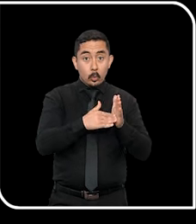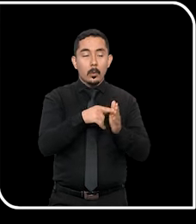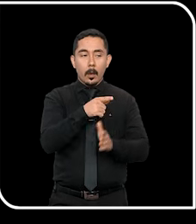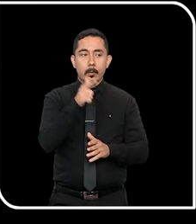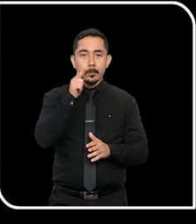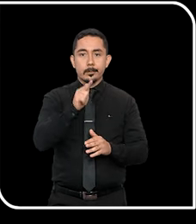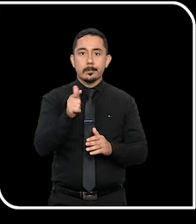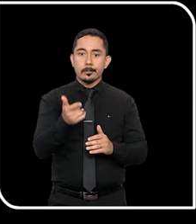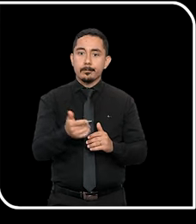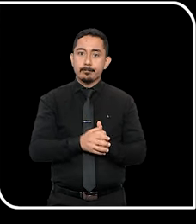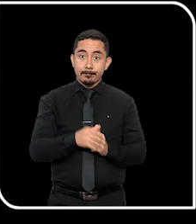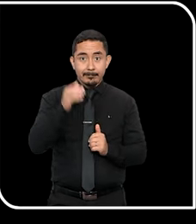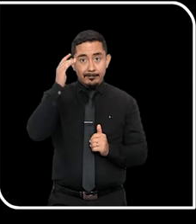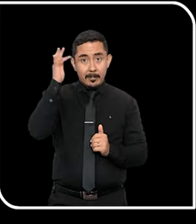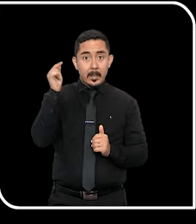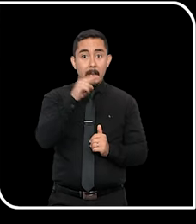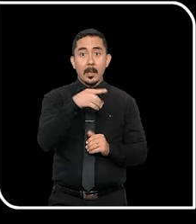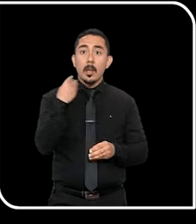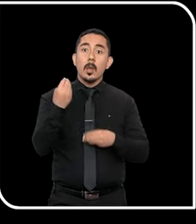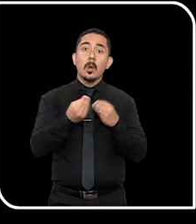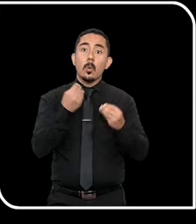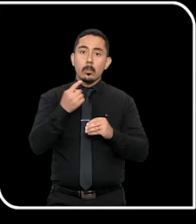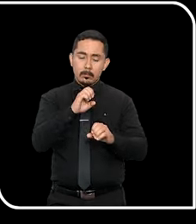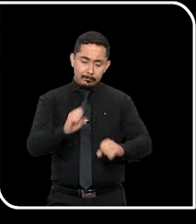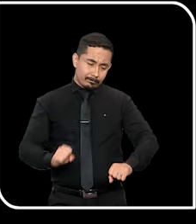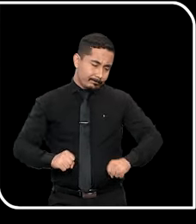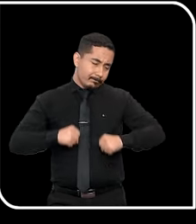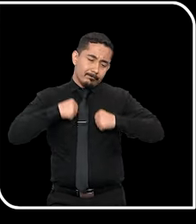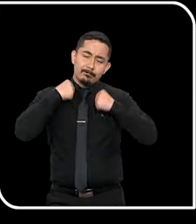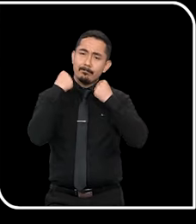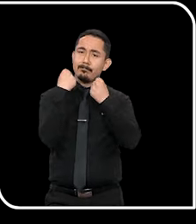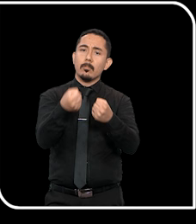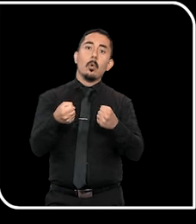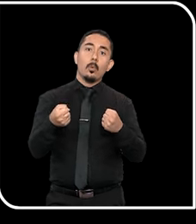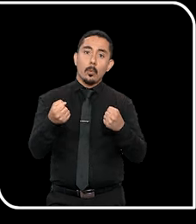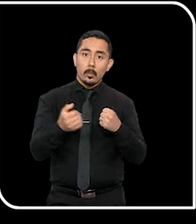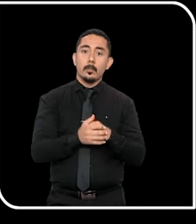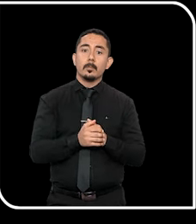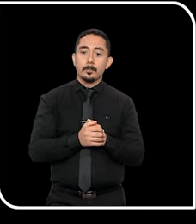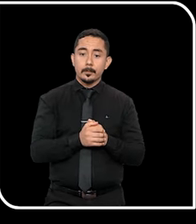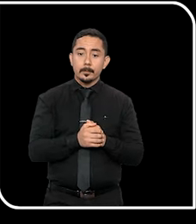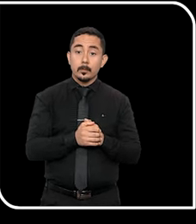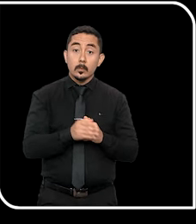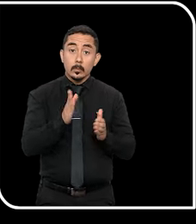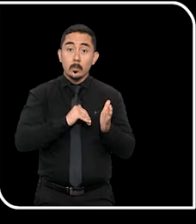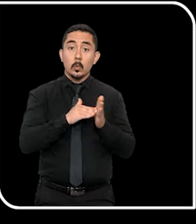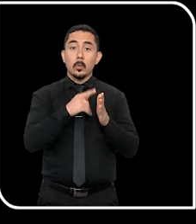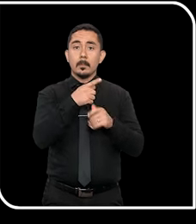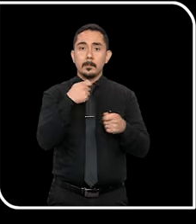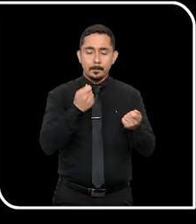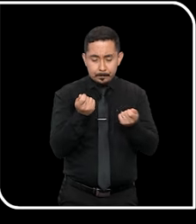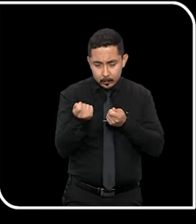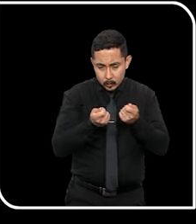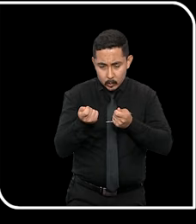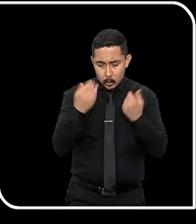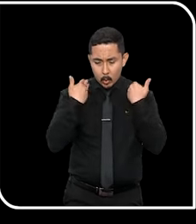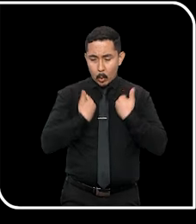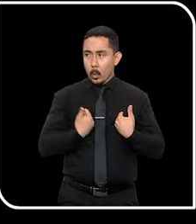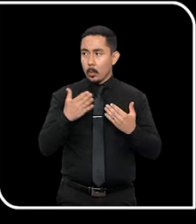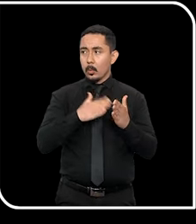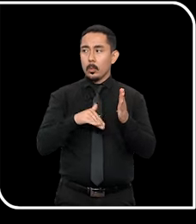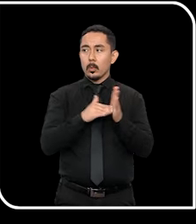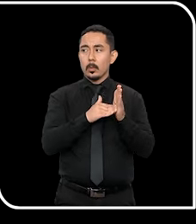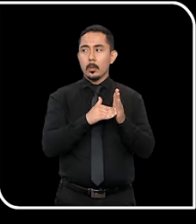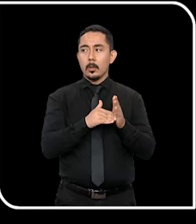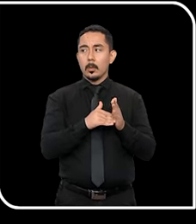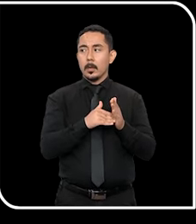involuntários imagino tanto que ele não faz desforço para conseguir tipo assim ele tem que controlar esse lado do corpo e